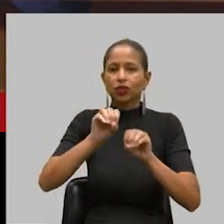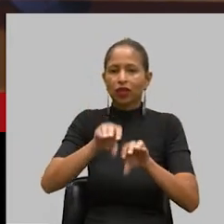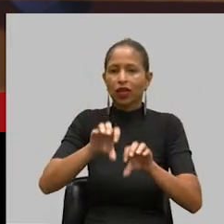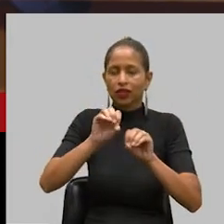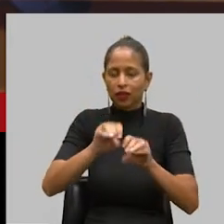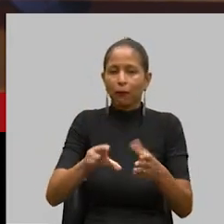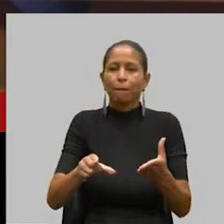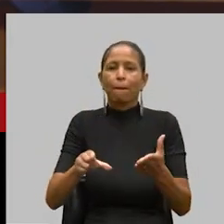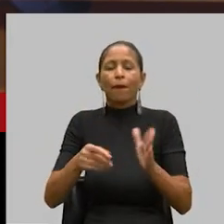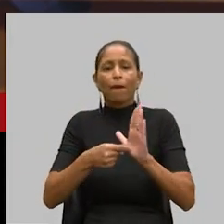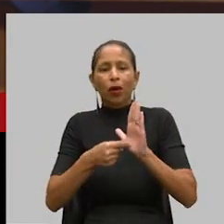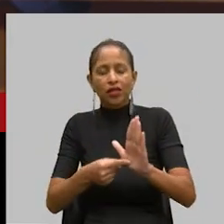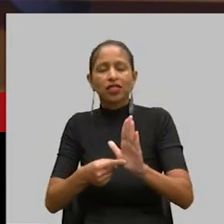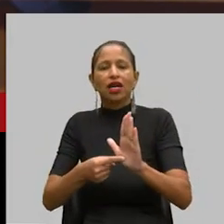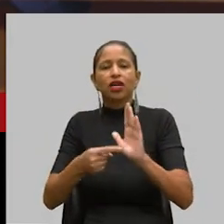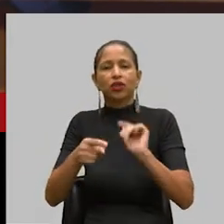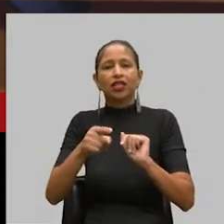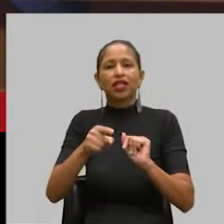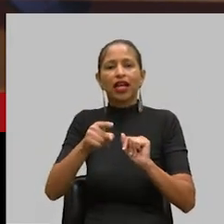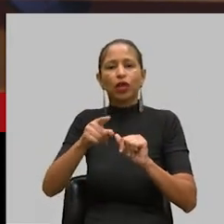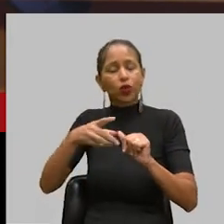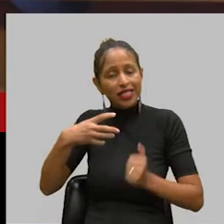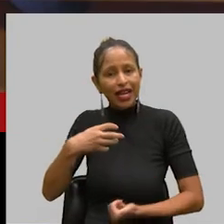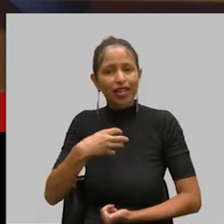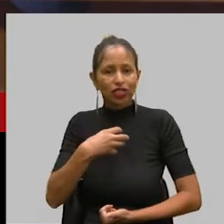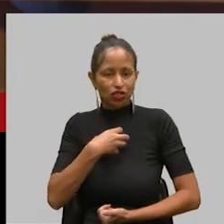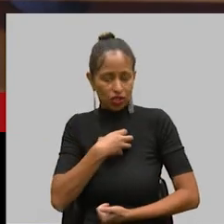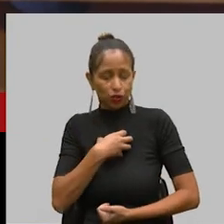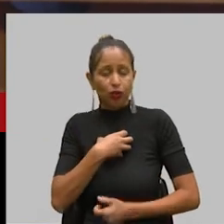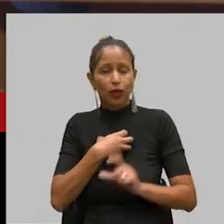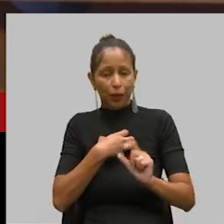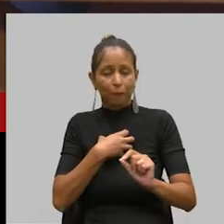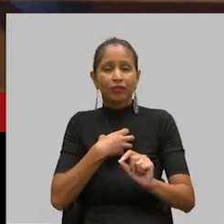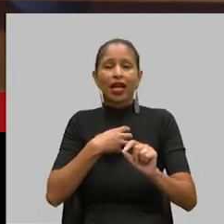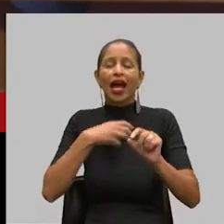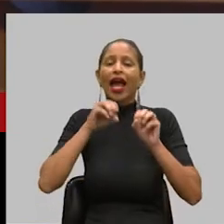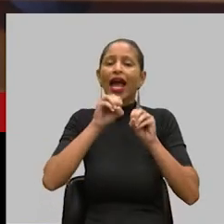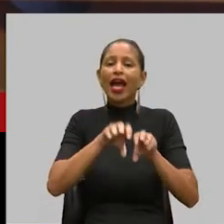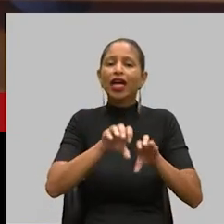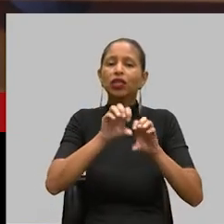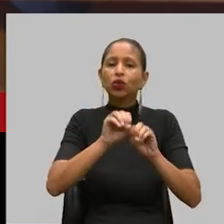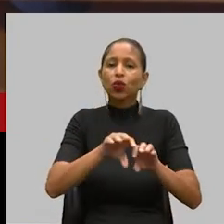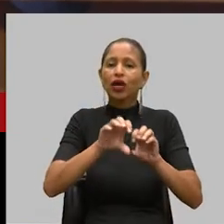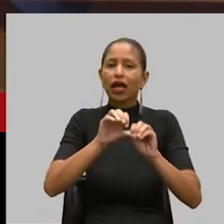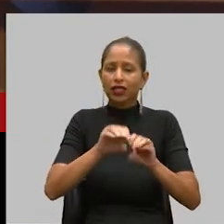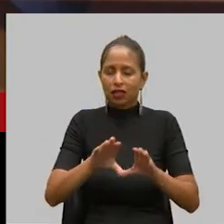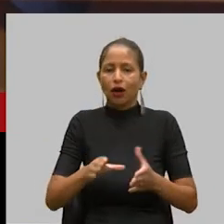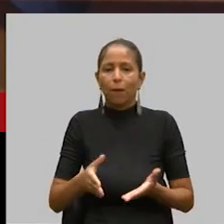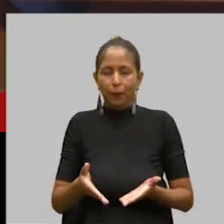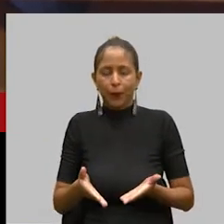trazendo os elementos no sentido de que educação não é